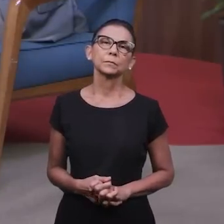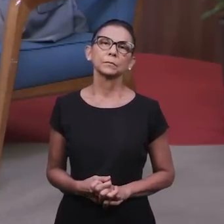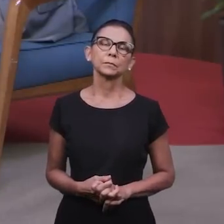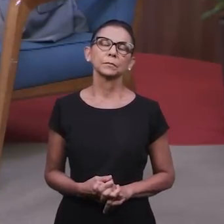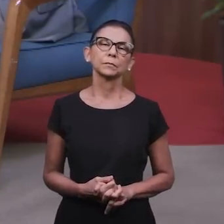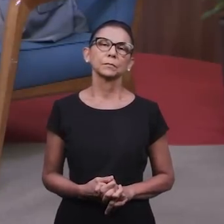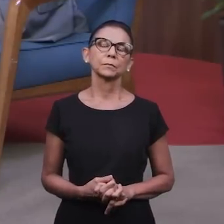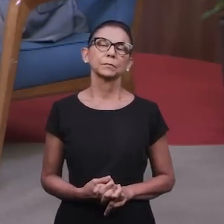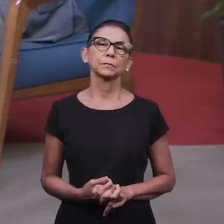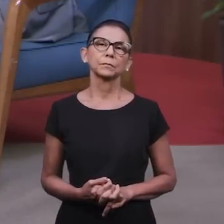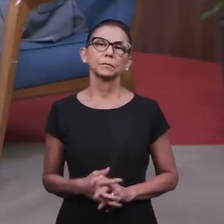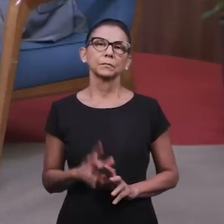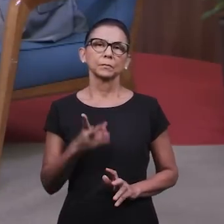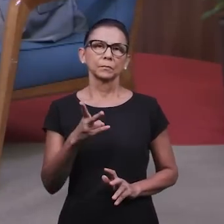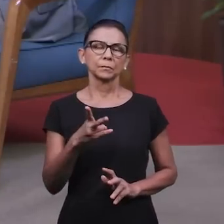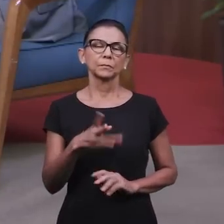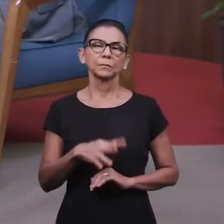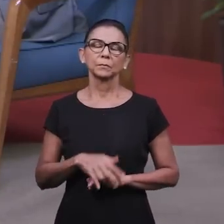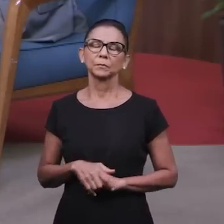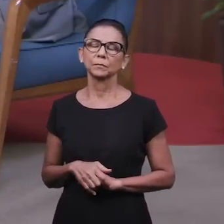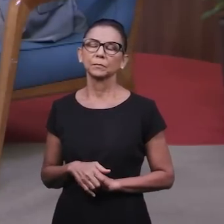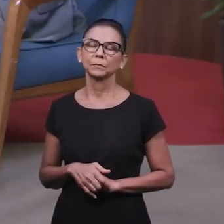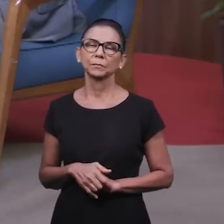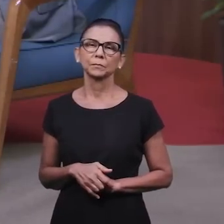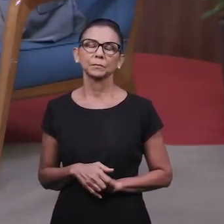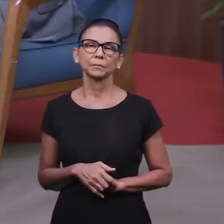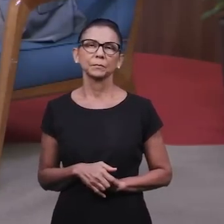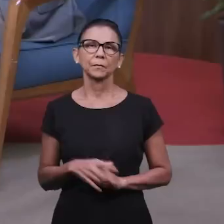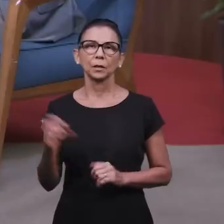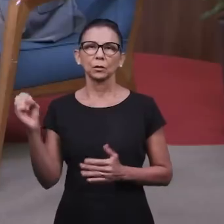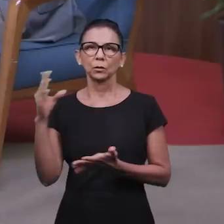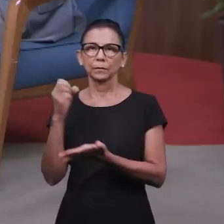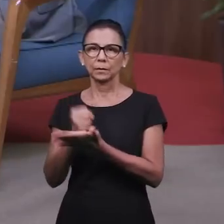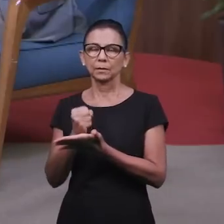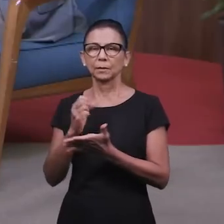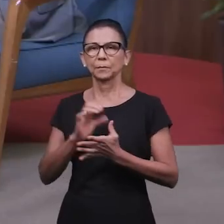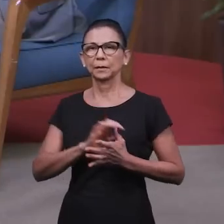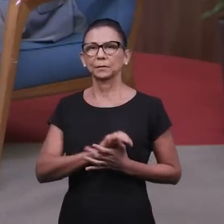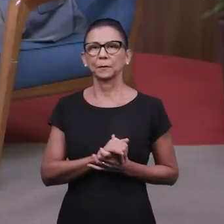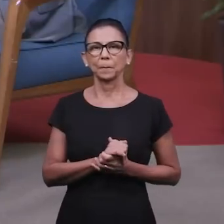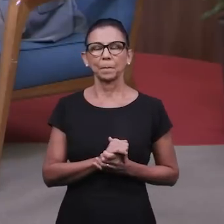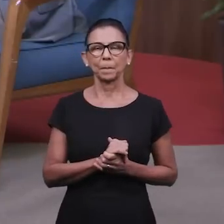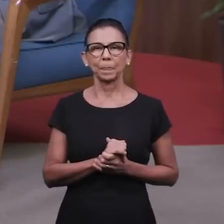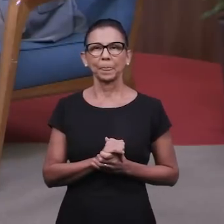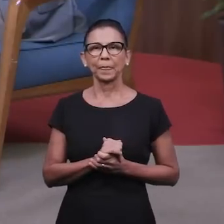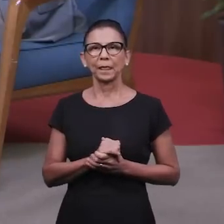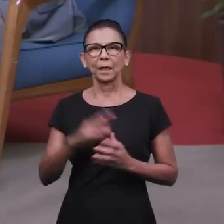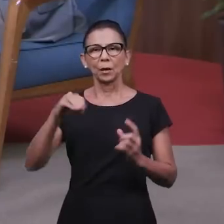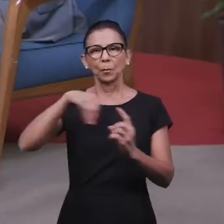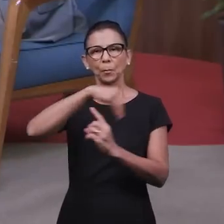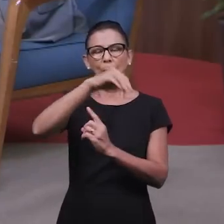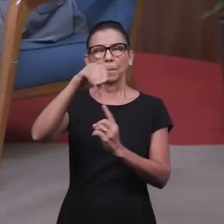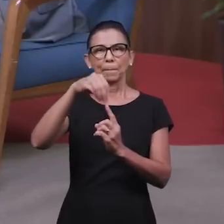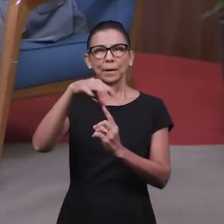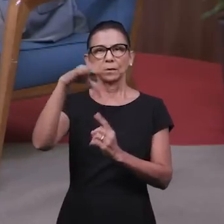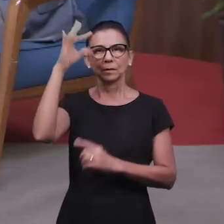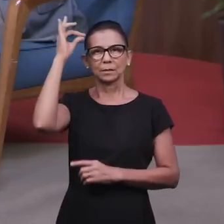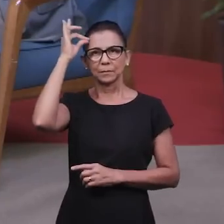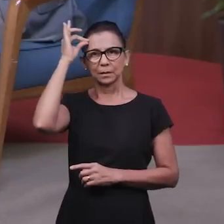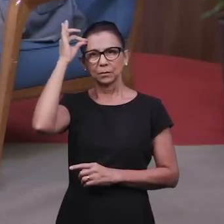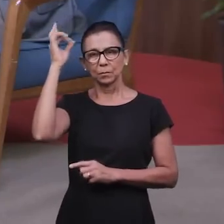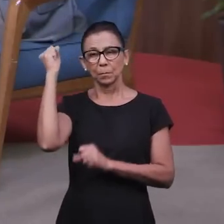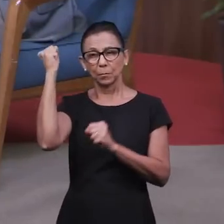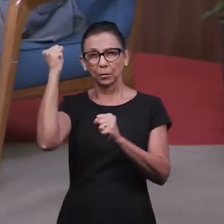vamos ver agora, ainda no Novo Testamento, o poder das armas espirituais que